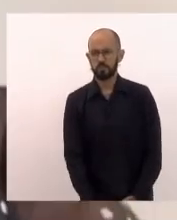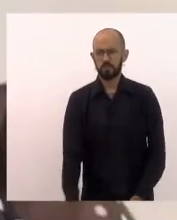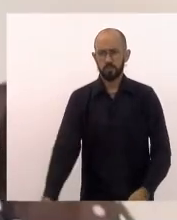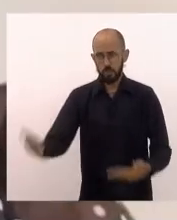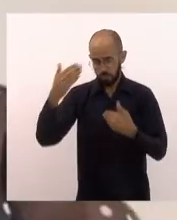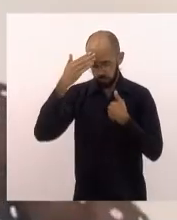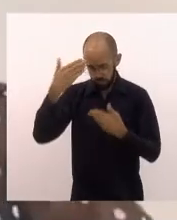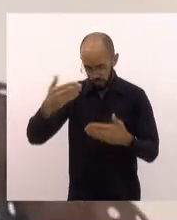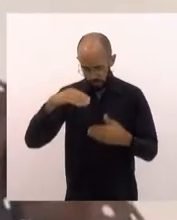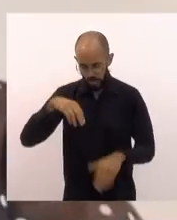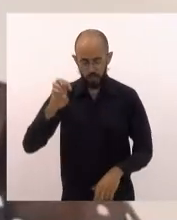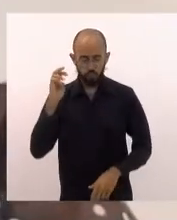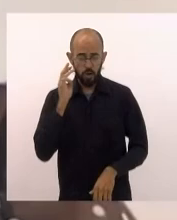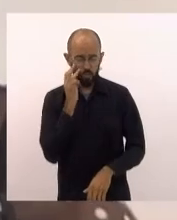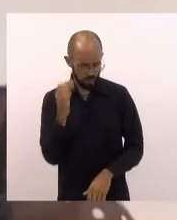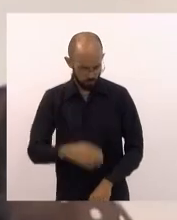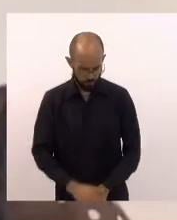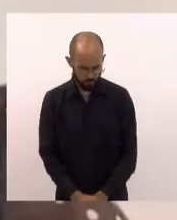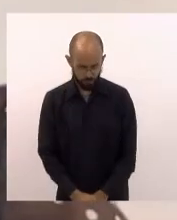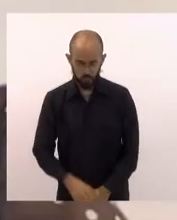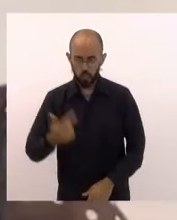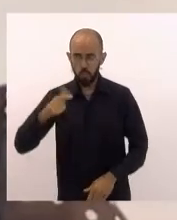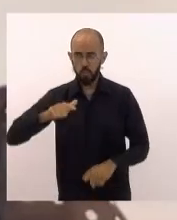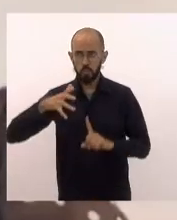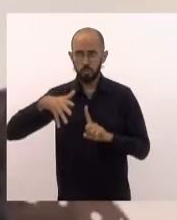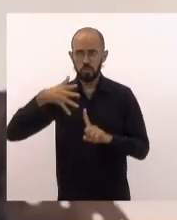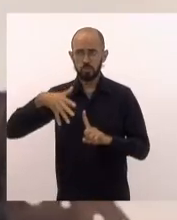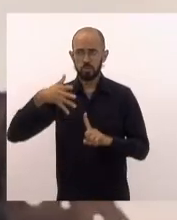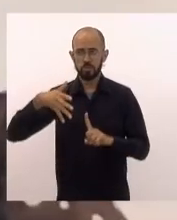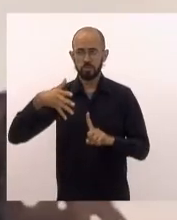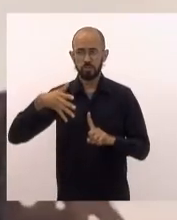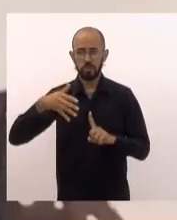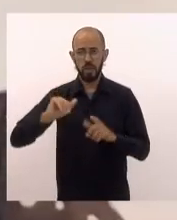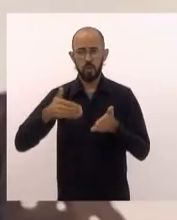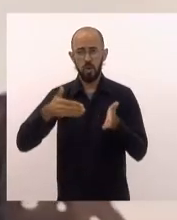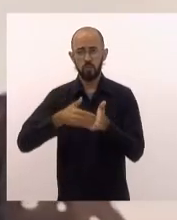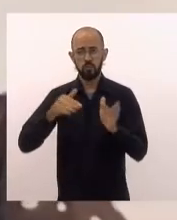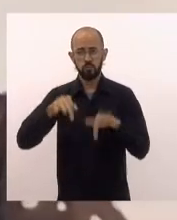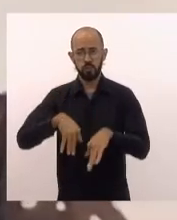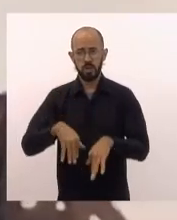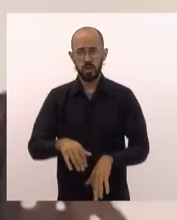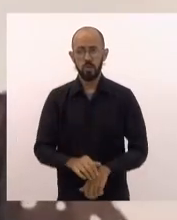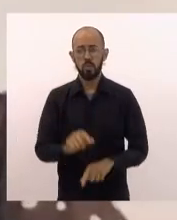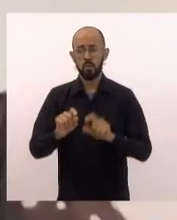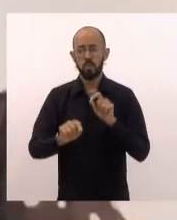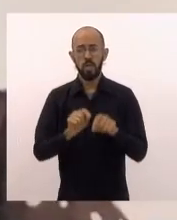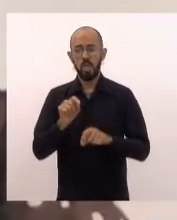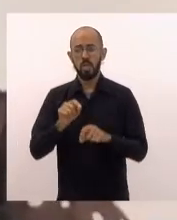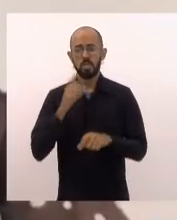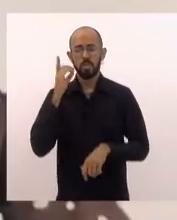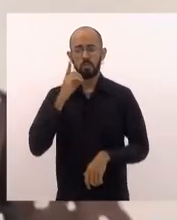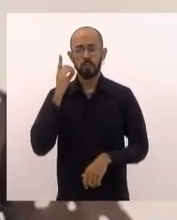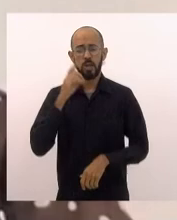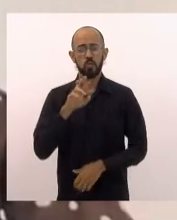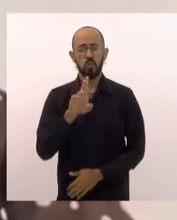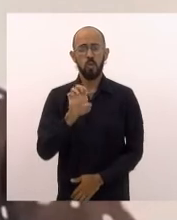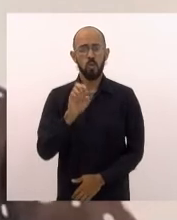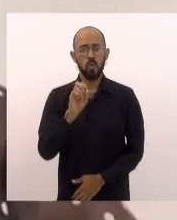Obrigada, deputado Valdec. Próximo e último orador inscrito é o deputado Rodrigo Amorim.